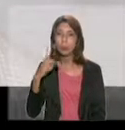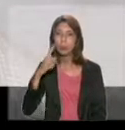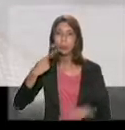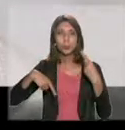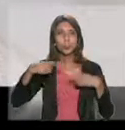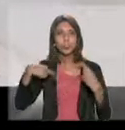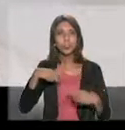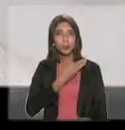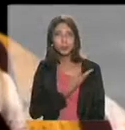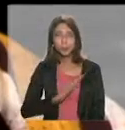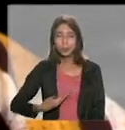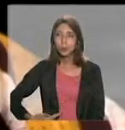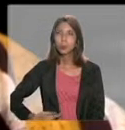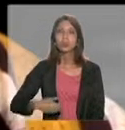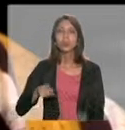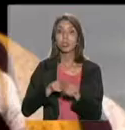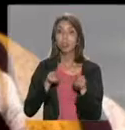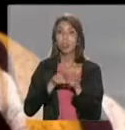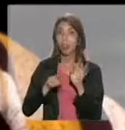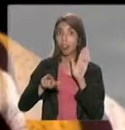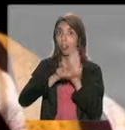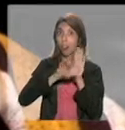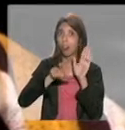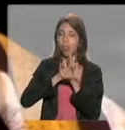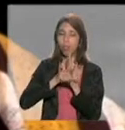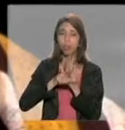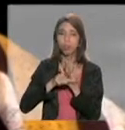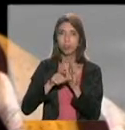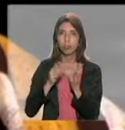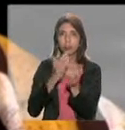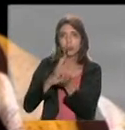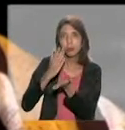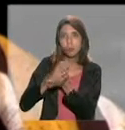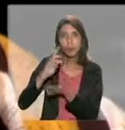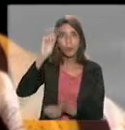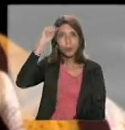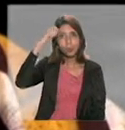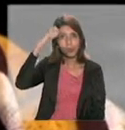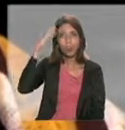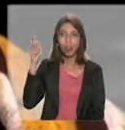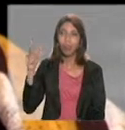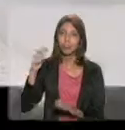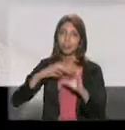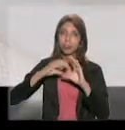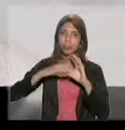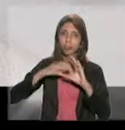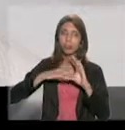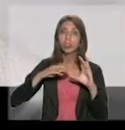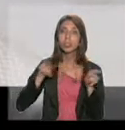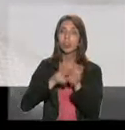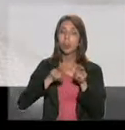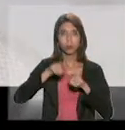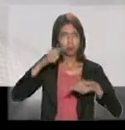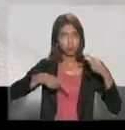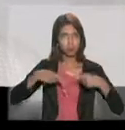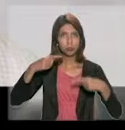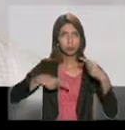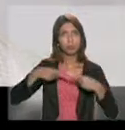Sul em políticas públicas em relação à aplicação da lei de cotas nos concursos